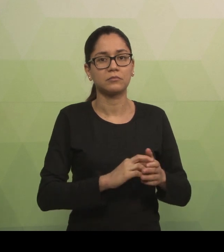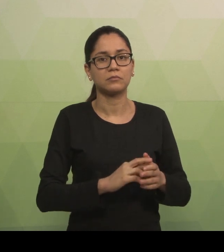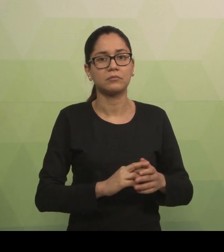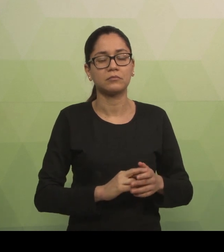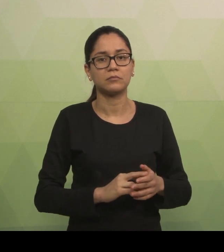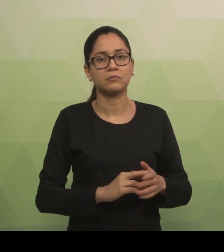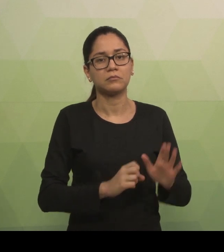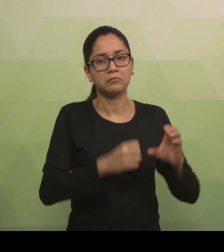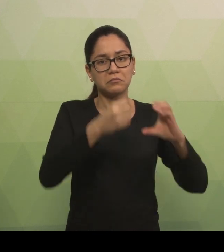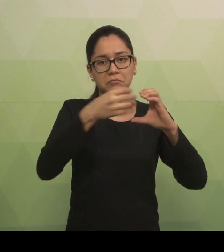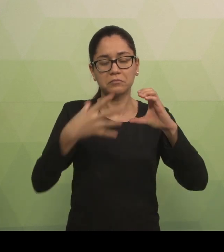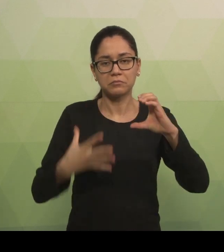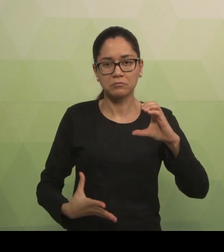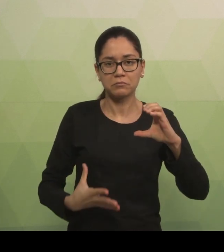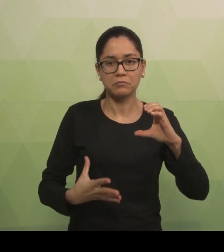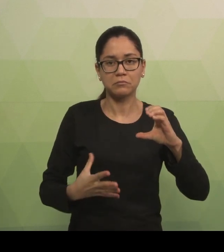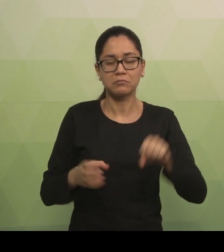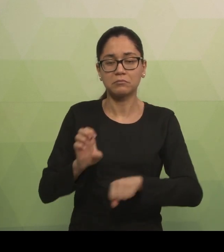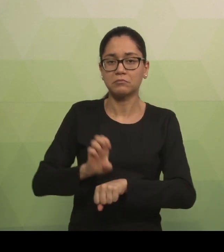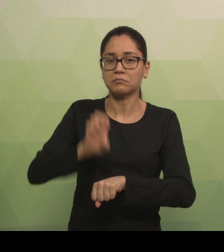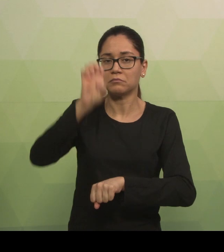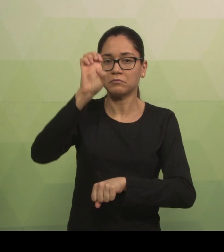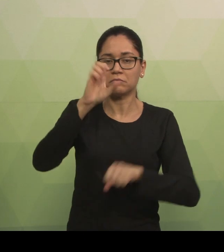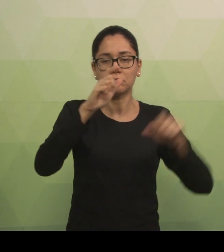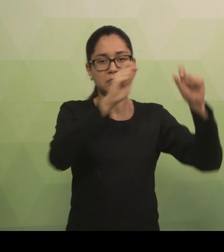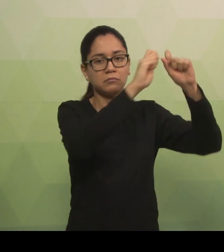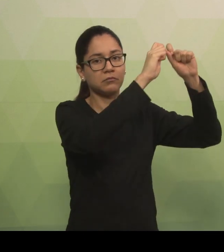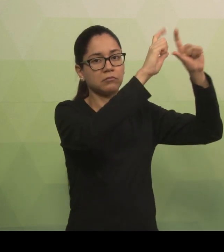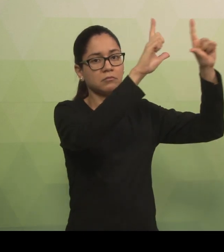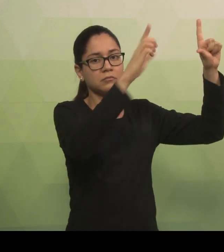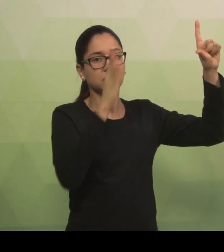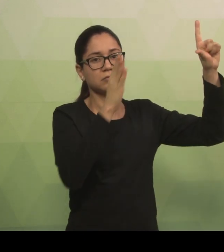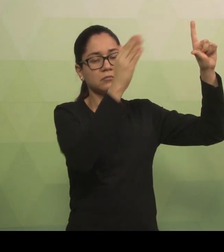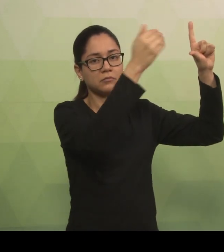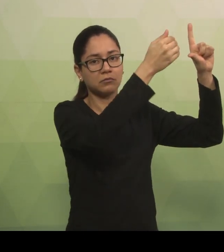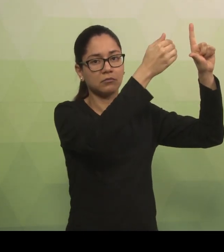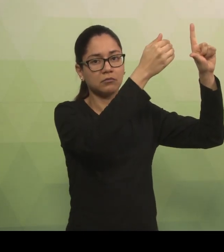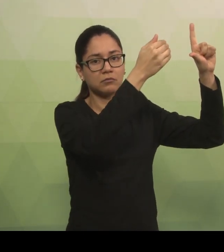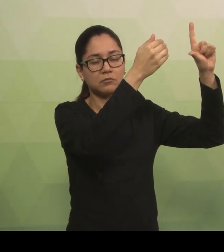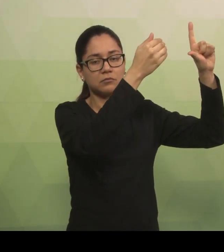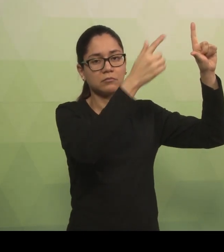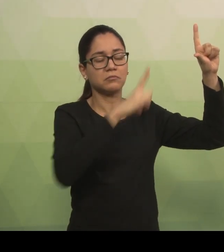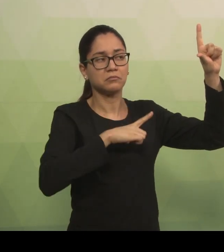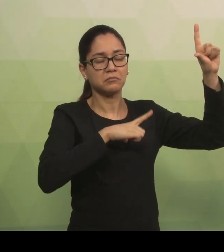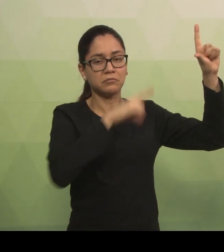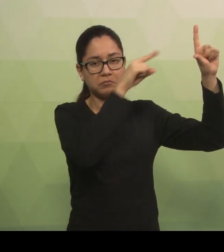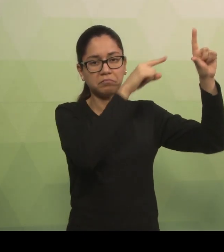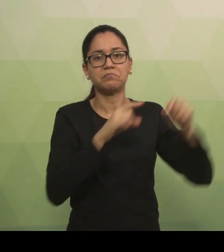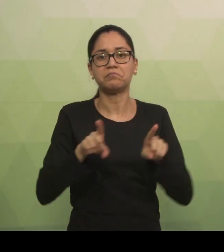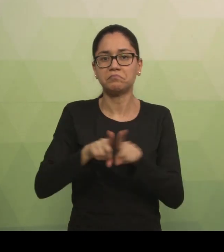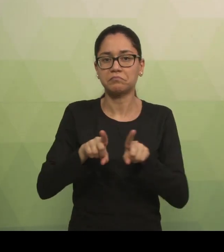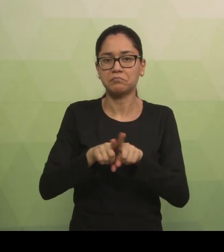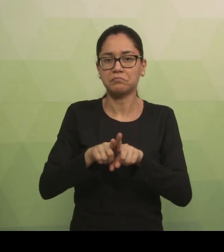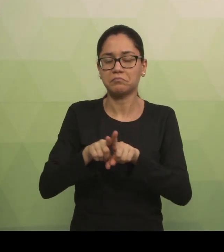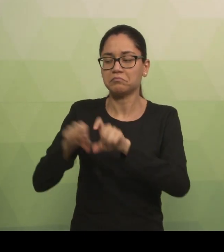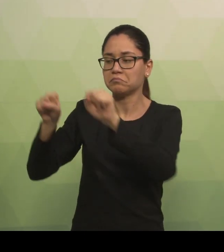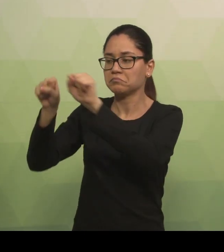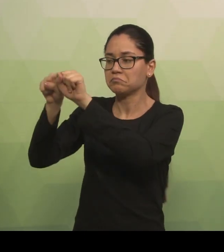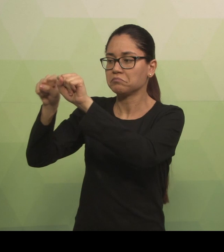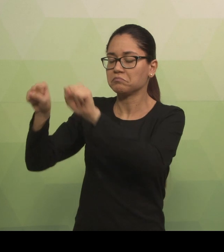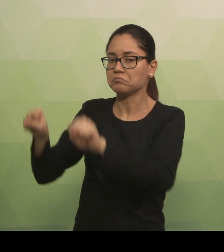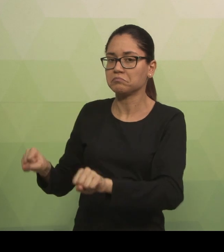Aspectos ergonômicos de uma interface. As qualidades ergonômicas são tanto da interface quanto do software em si.